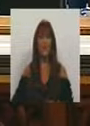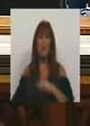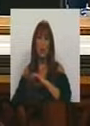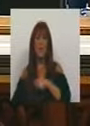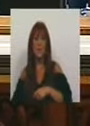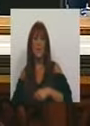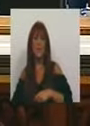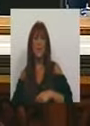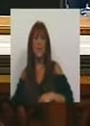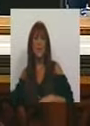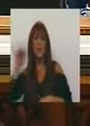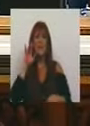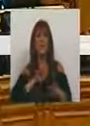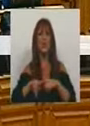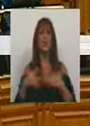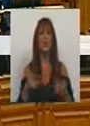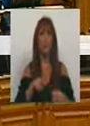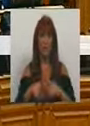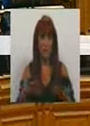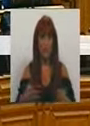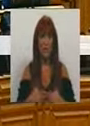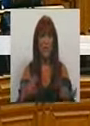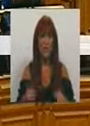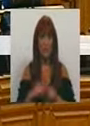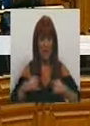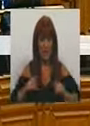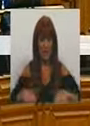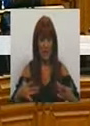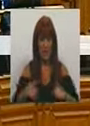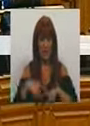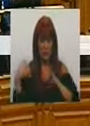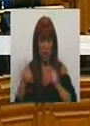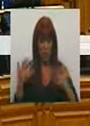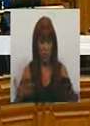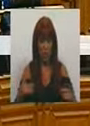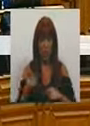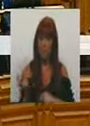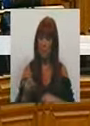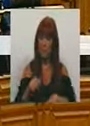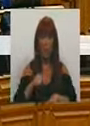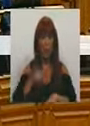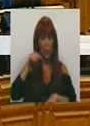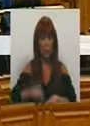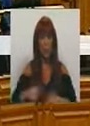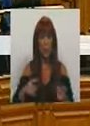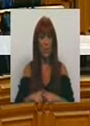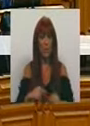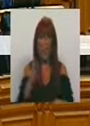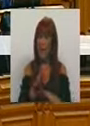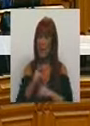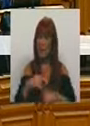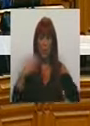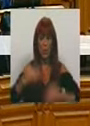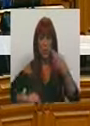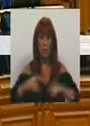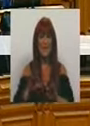Senhor Presidente, senhoras e senhores deputados, a iniciativa em discussão surge numa ocasião em que os agentes da